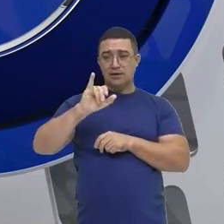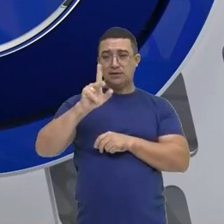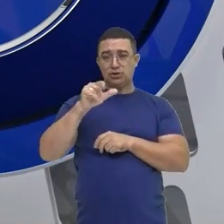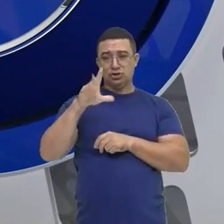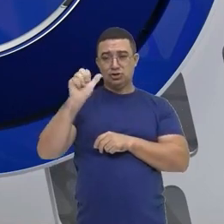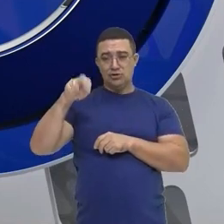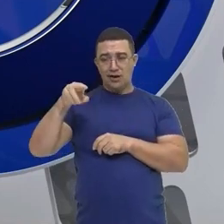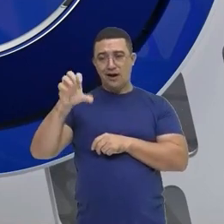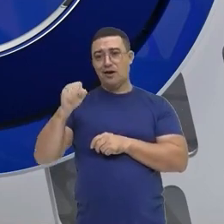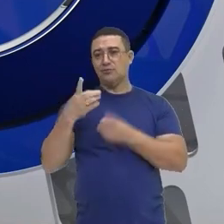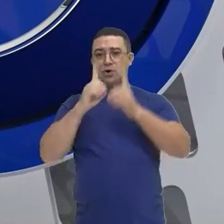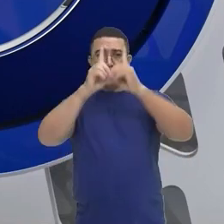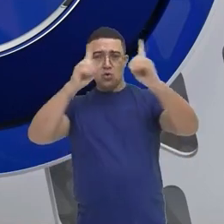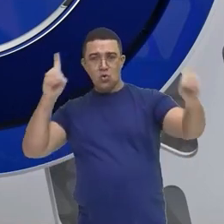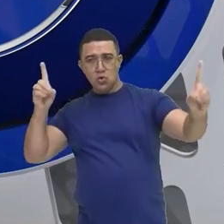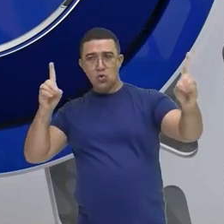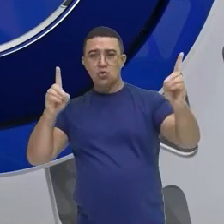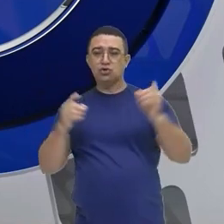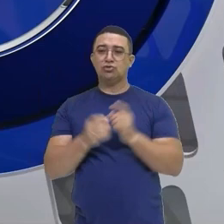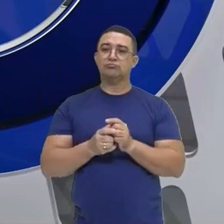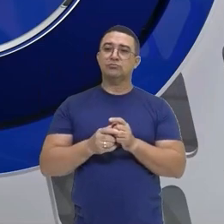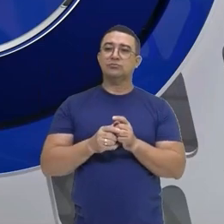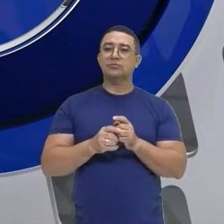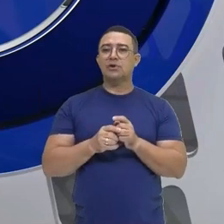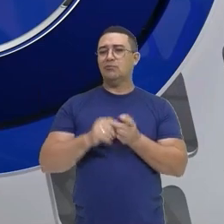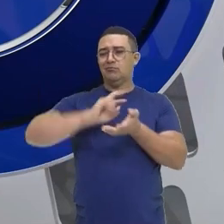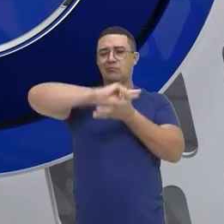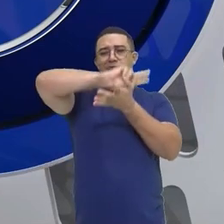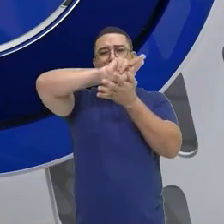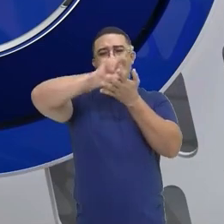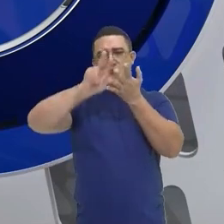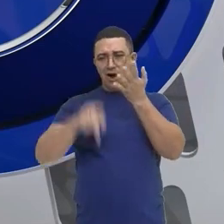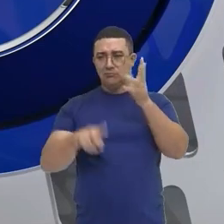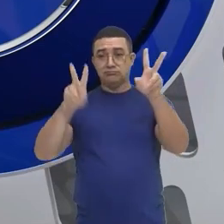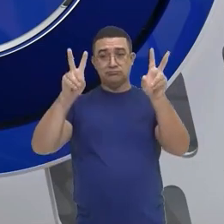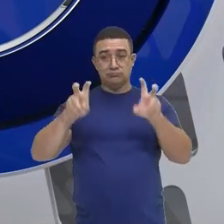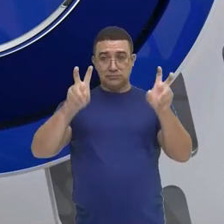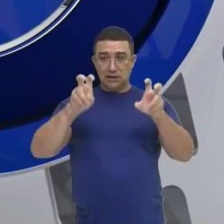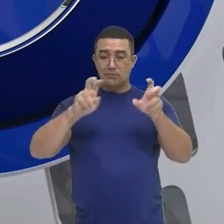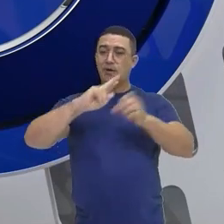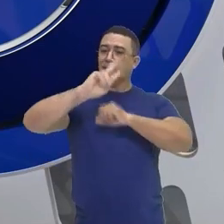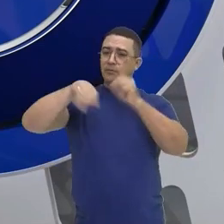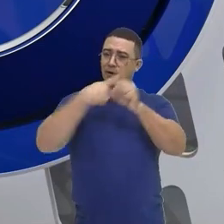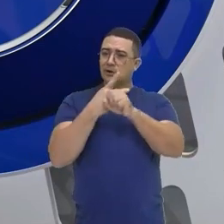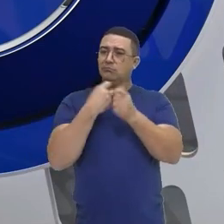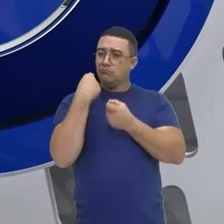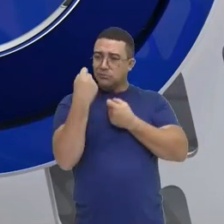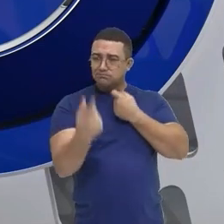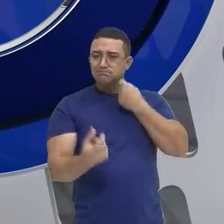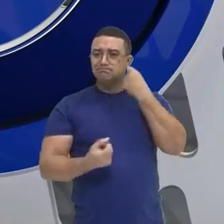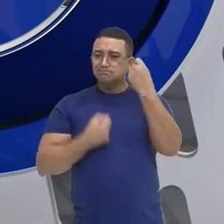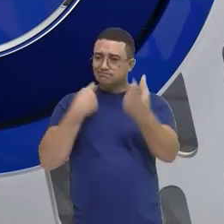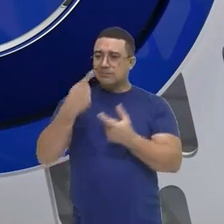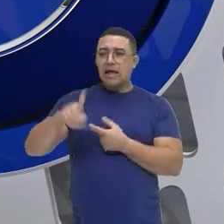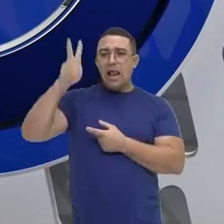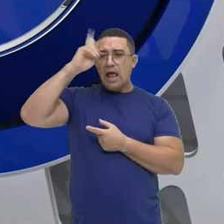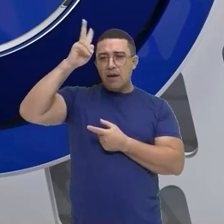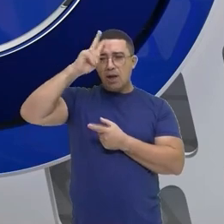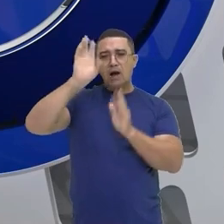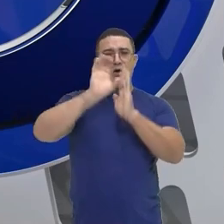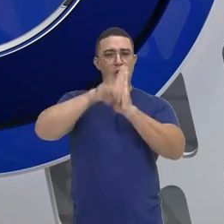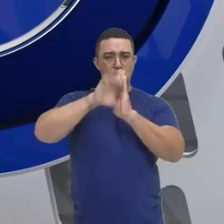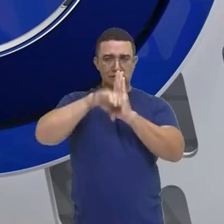Terra, longitude, latitude, coordenadas geográficas, e aí a gente vai relembrando cada um desses conceitos, tá